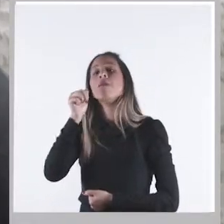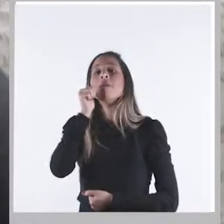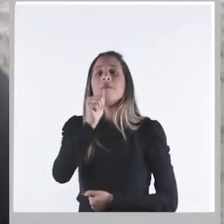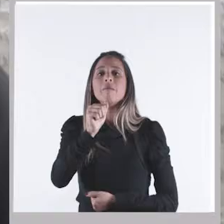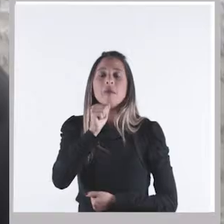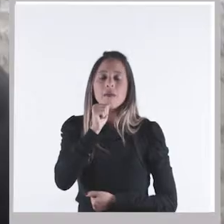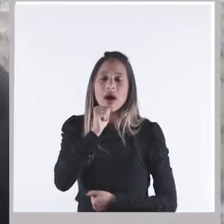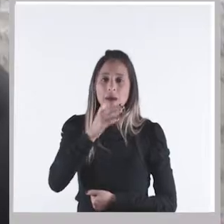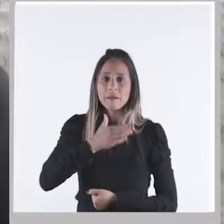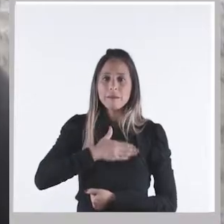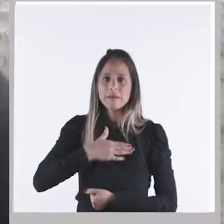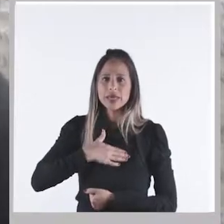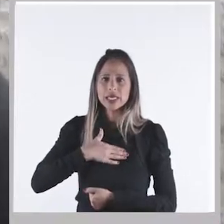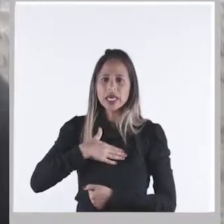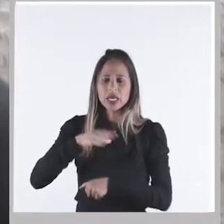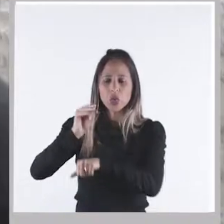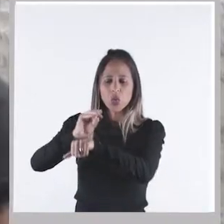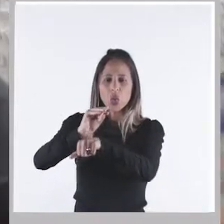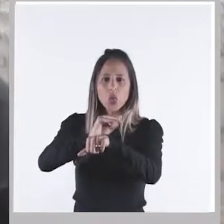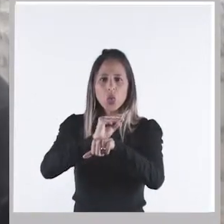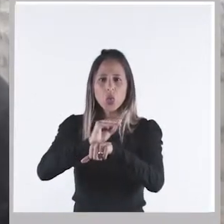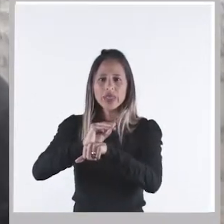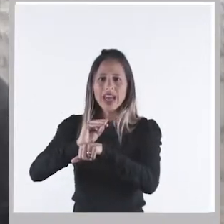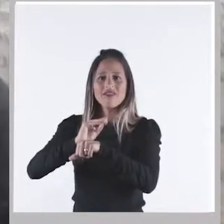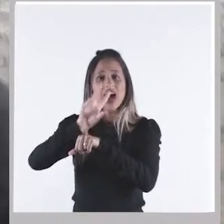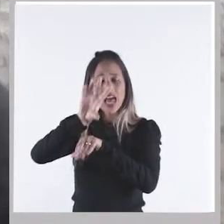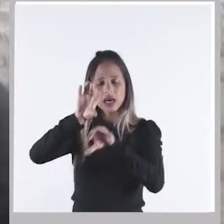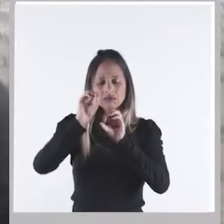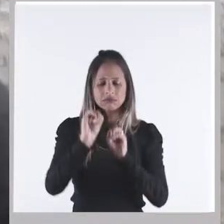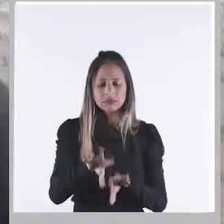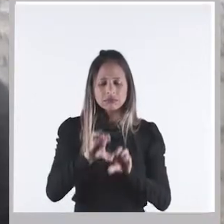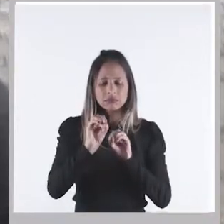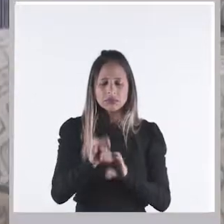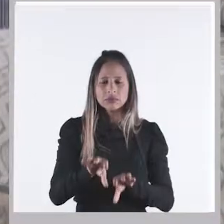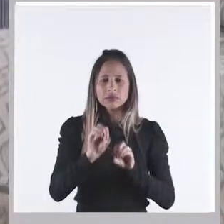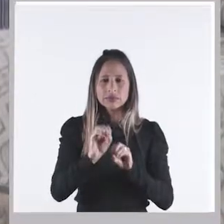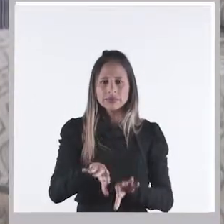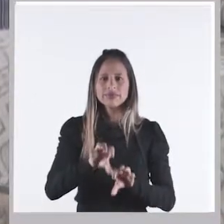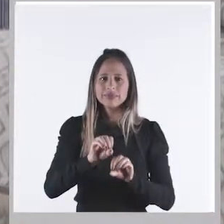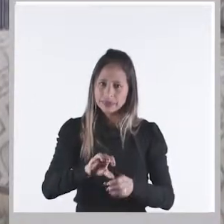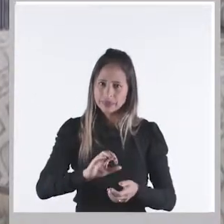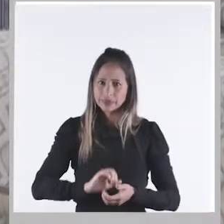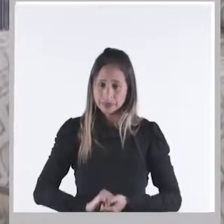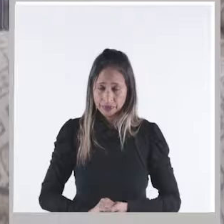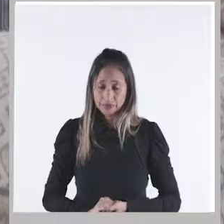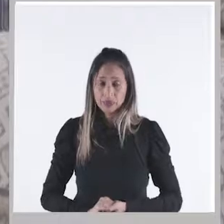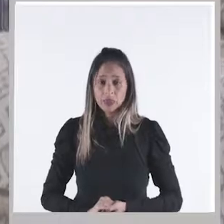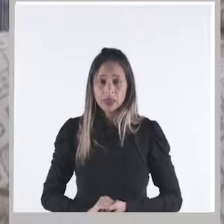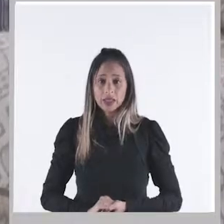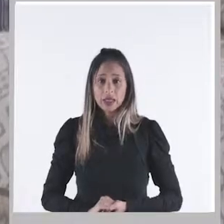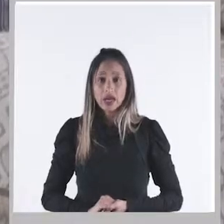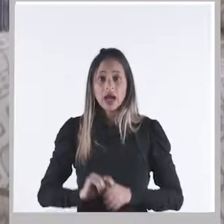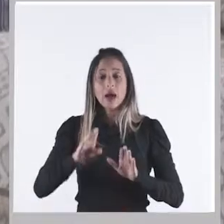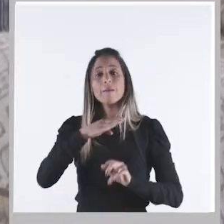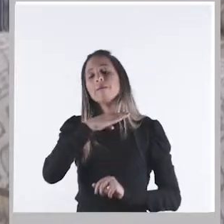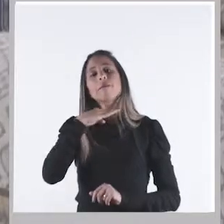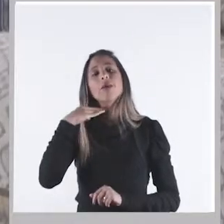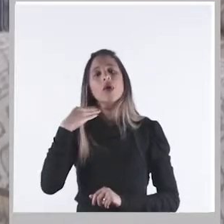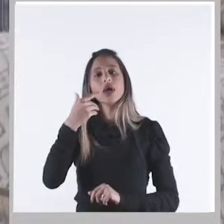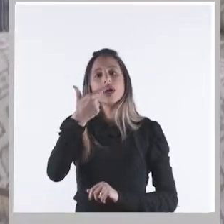era que tomava conta, assim, ela era que educava, né? Então, assim, ela morreu